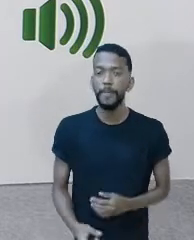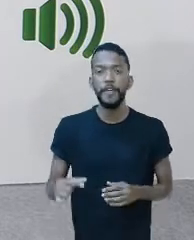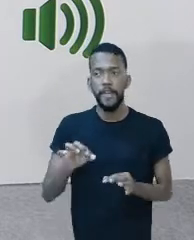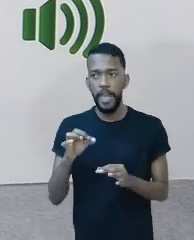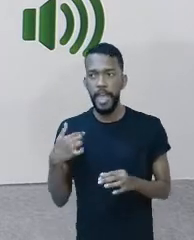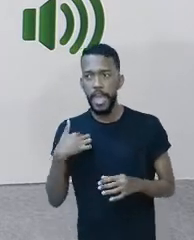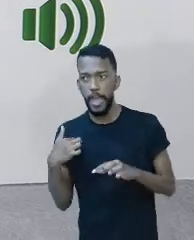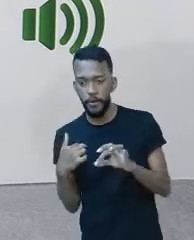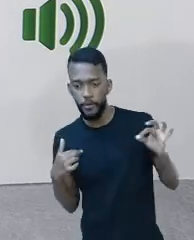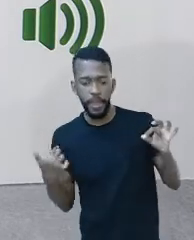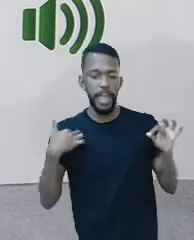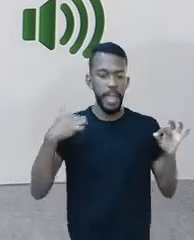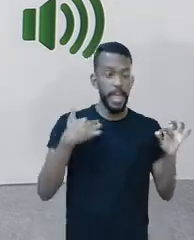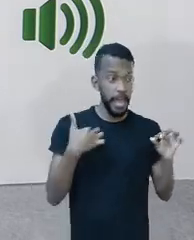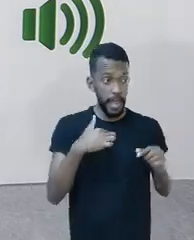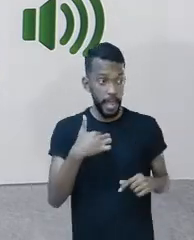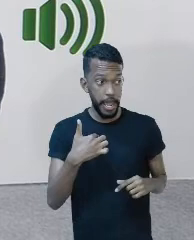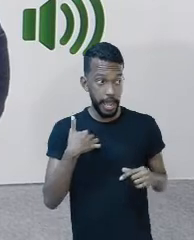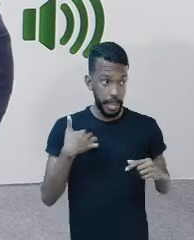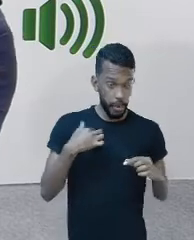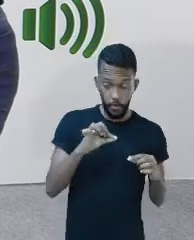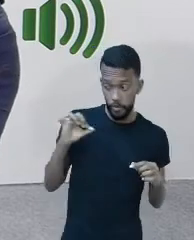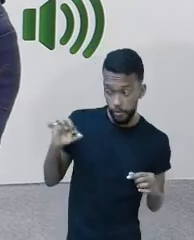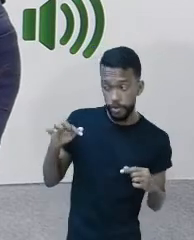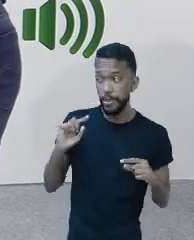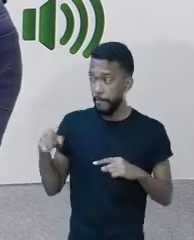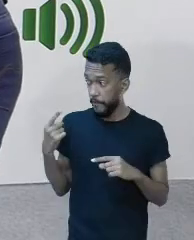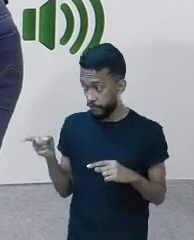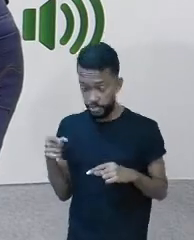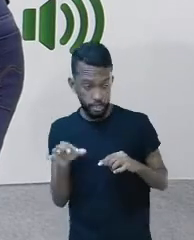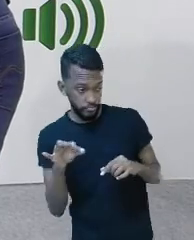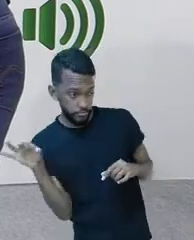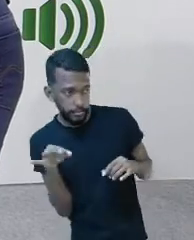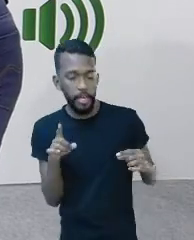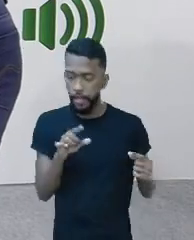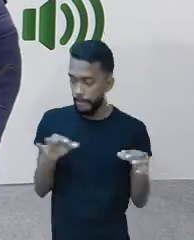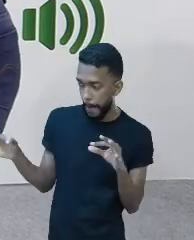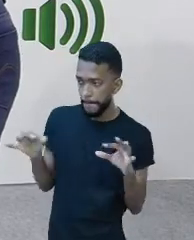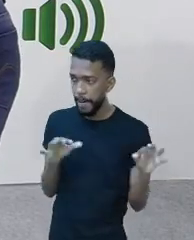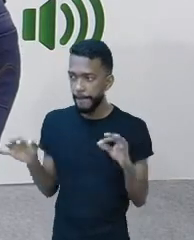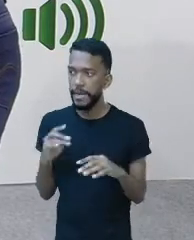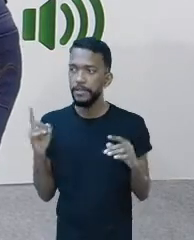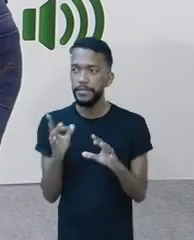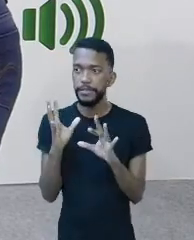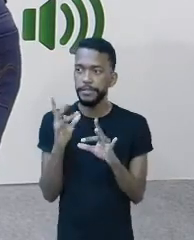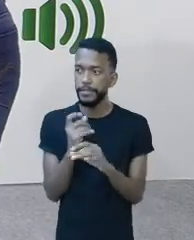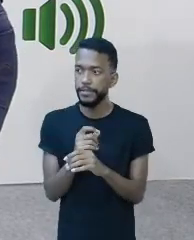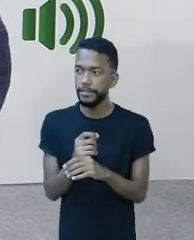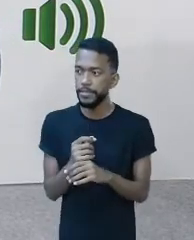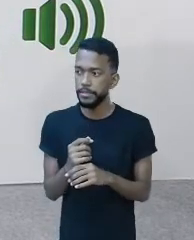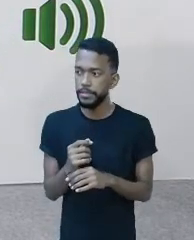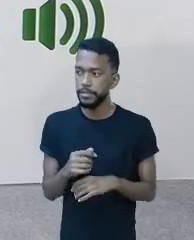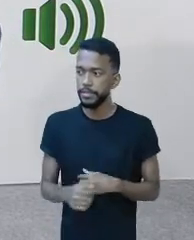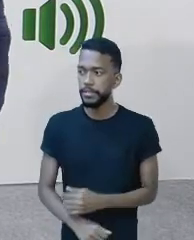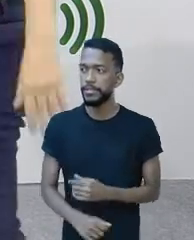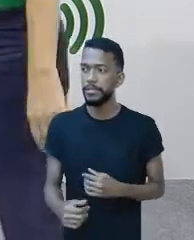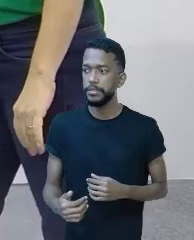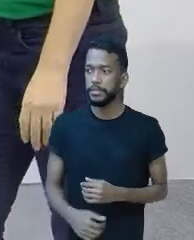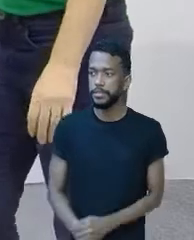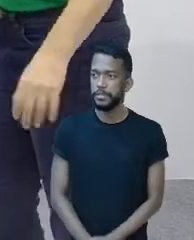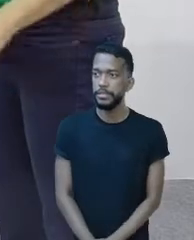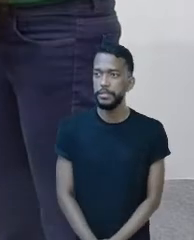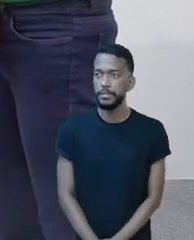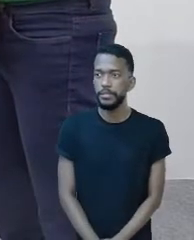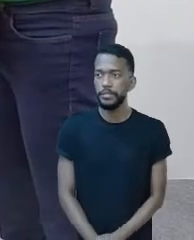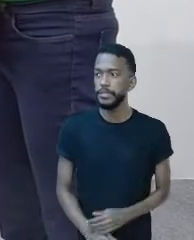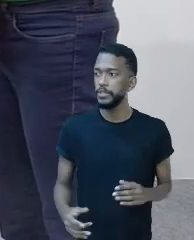vez e depois você faz? Isso. Você faz, a gente faz a contagem dos pontos que Sandra vai tirar. Não pode mexer, tá? Ih, eu acho